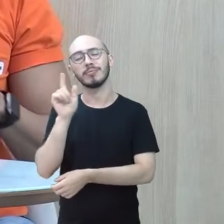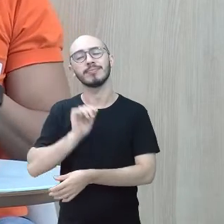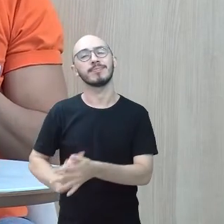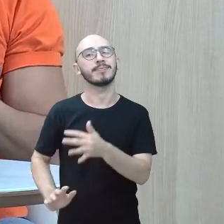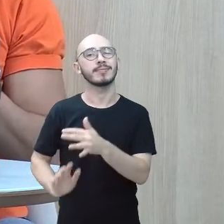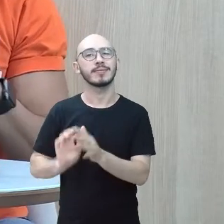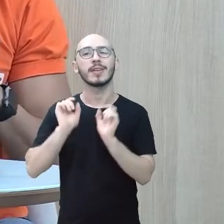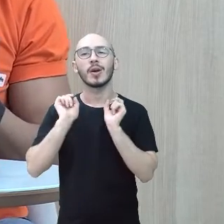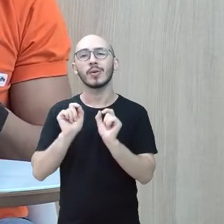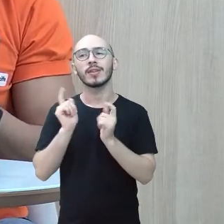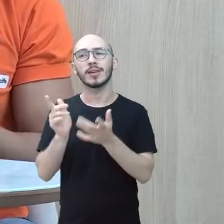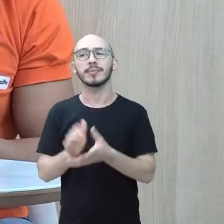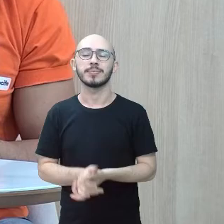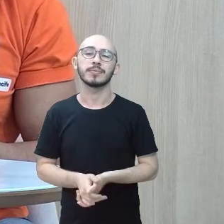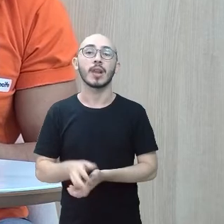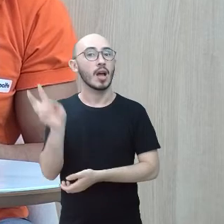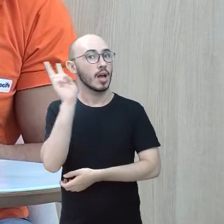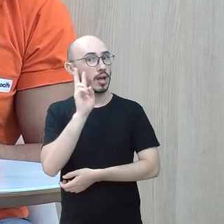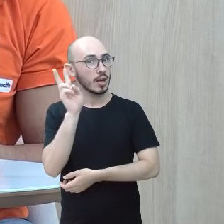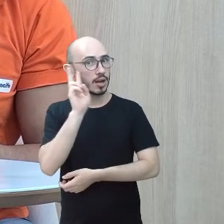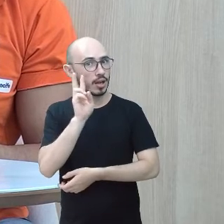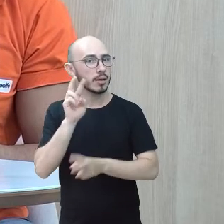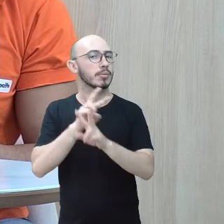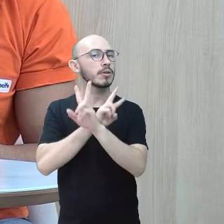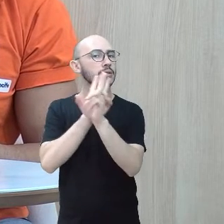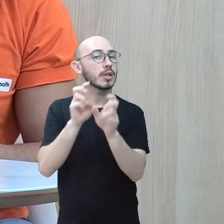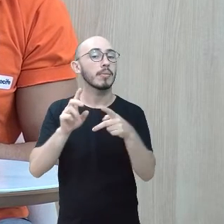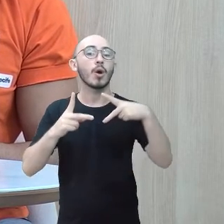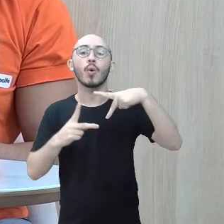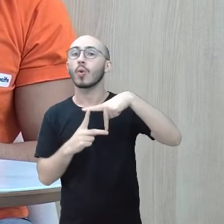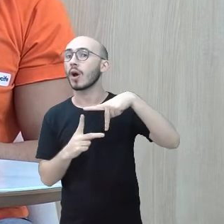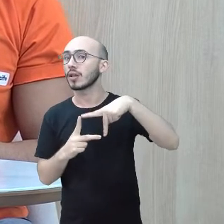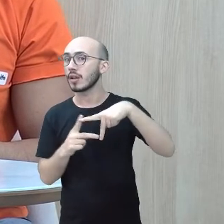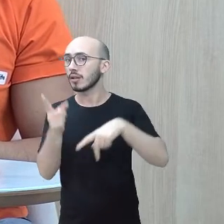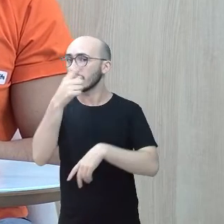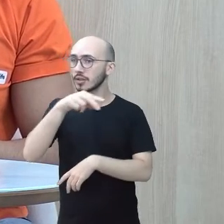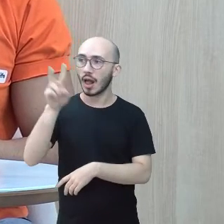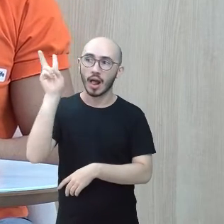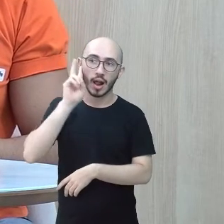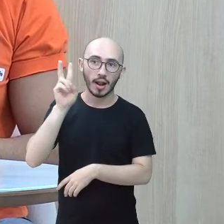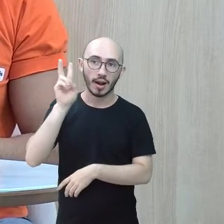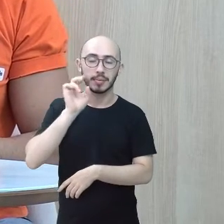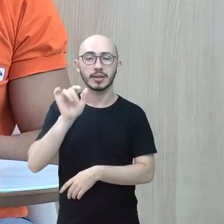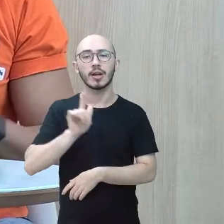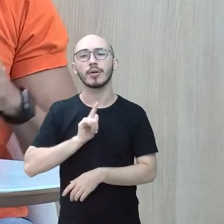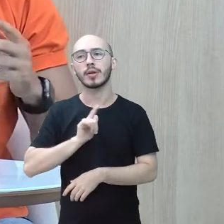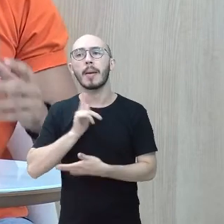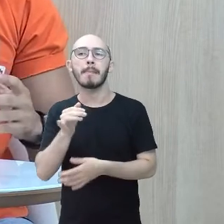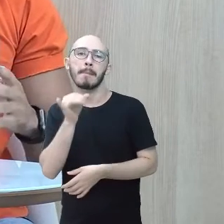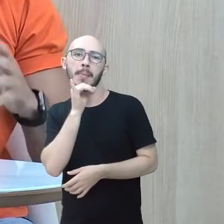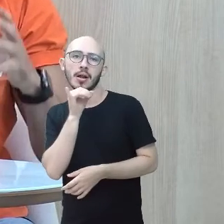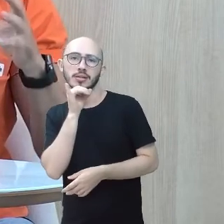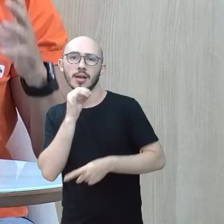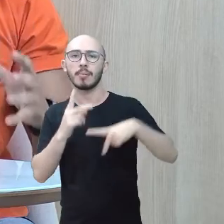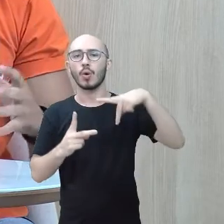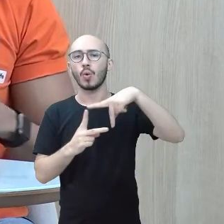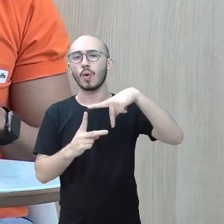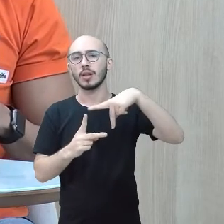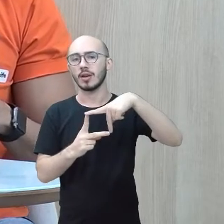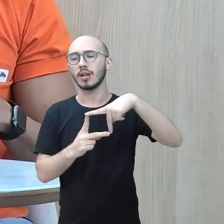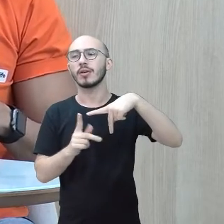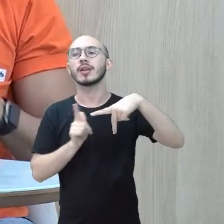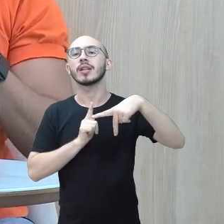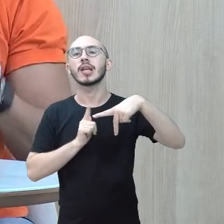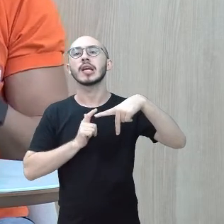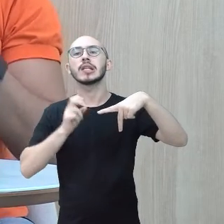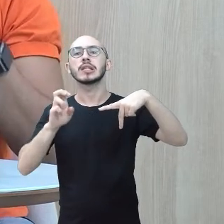pessoal, lembre-se dessa questão aí que Briane falou aí do quadrado, tá bom? Então, quando você tem um quadrado, por exemplo, um quadrado de lado 5, como é que